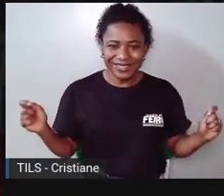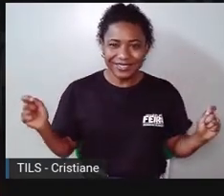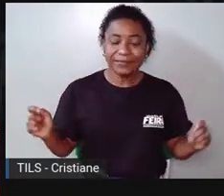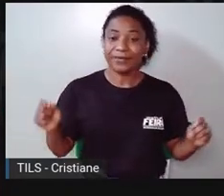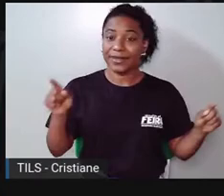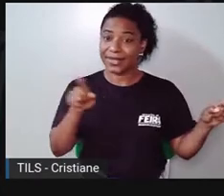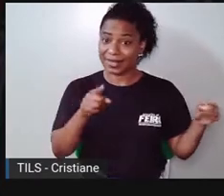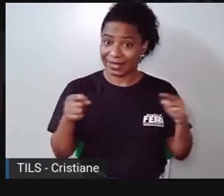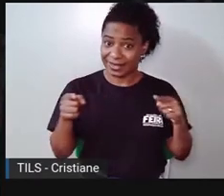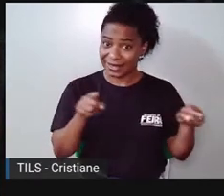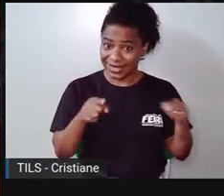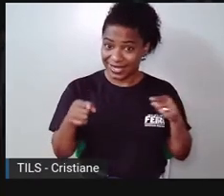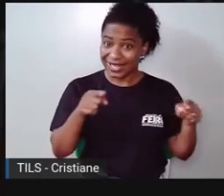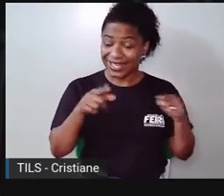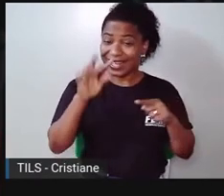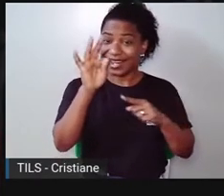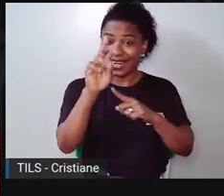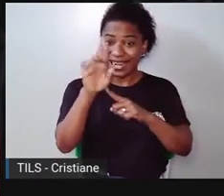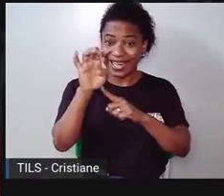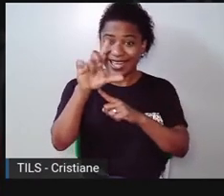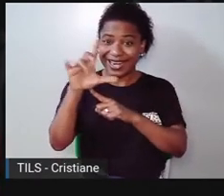lelé.